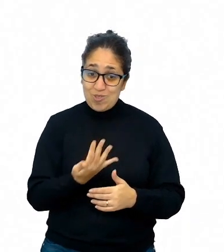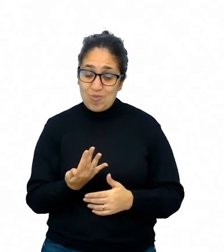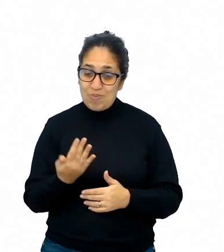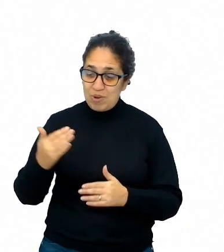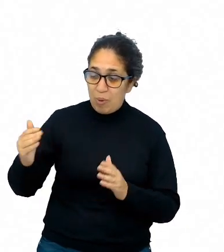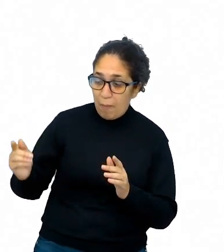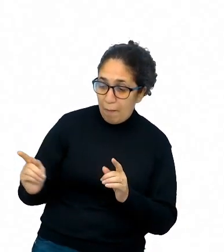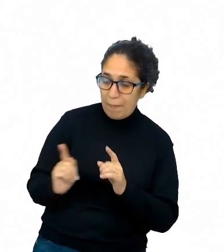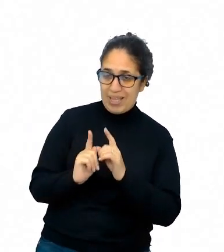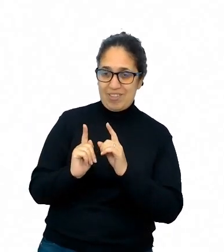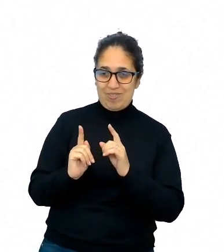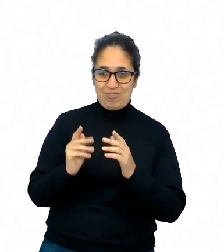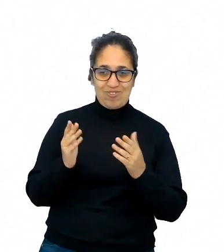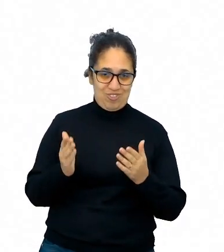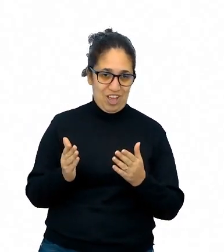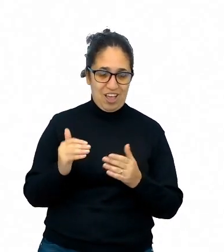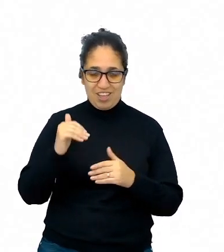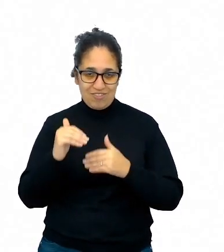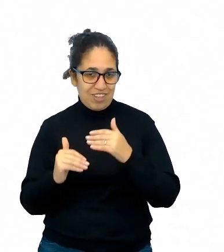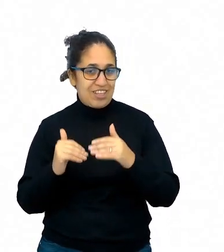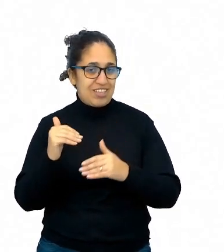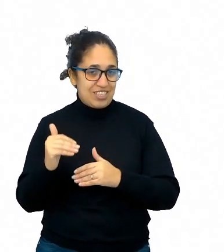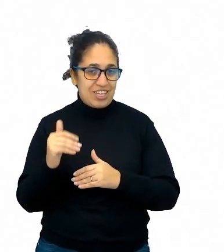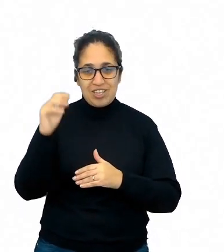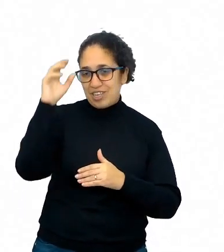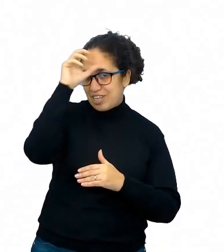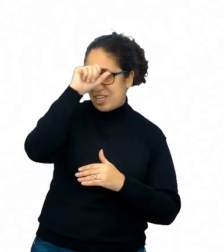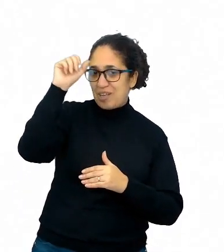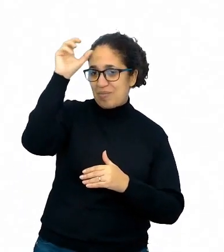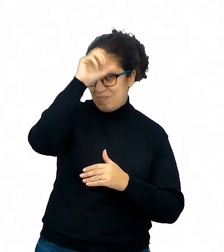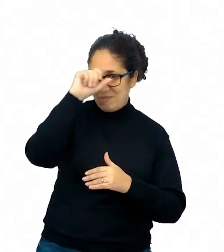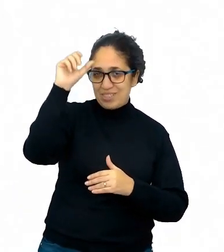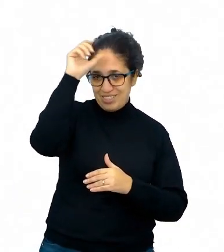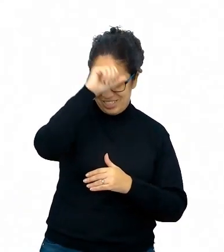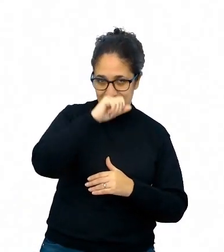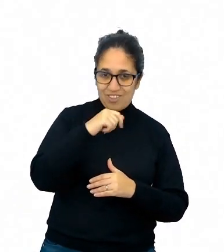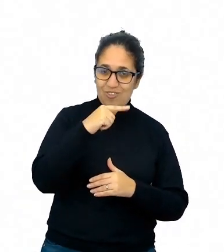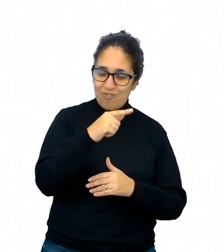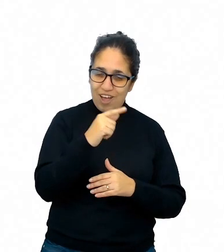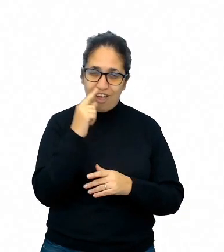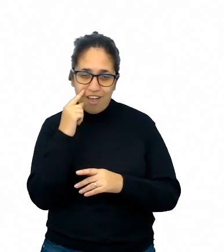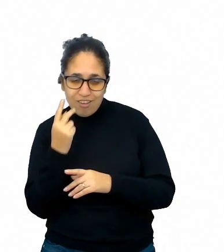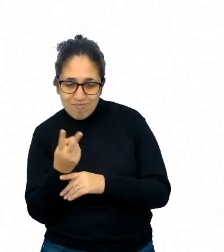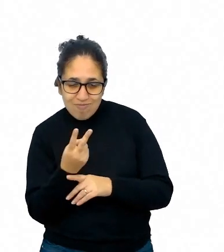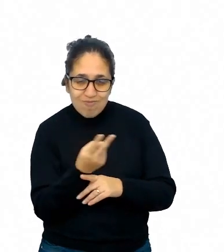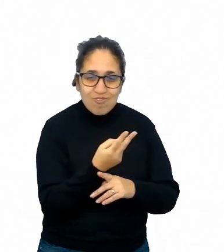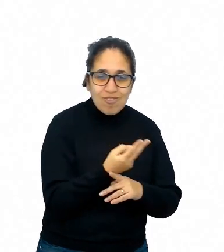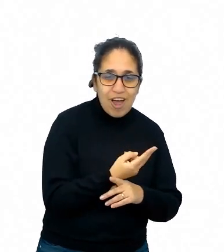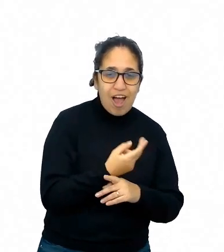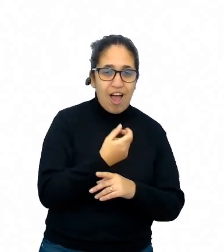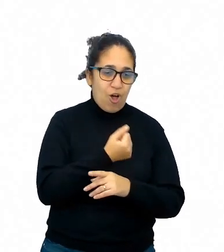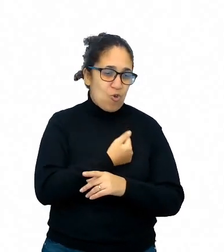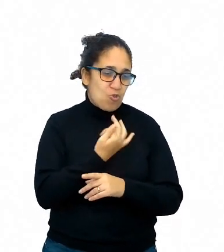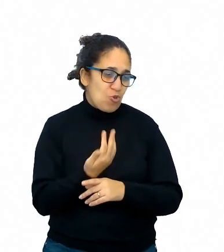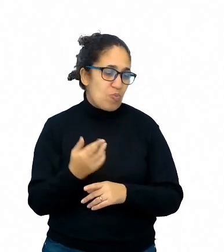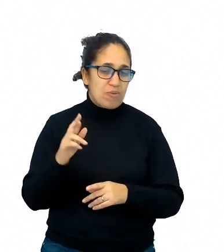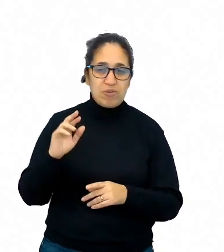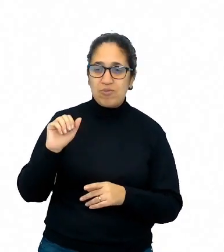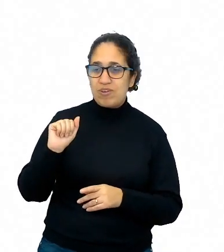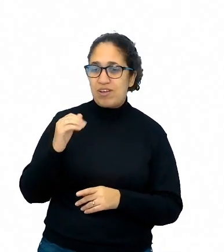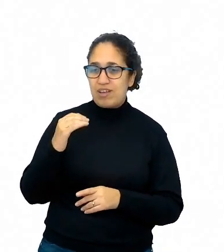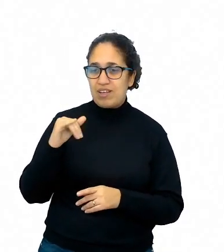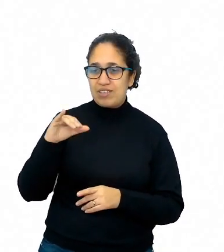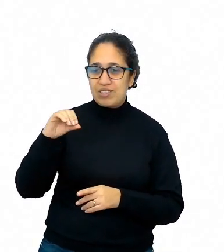aproximados, né, quando a gente vai avançando ali na aprendizagem deles, quando a gente começa a explorar os racionais, né,